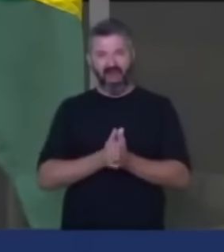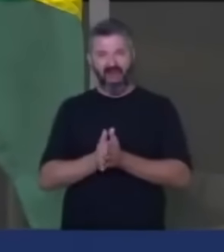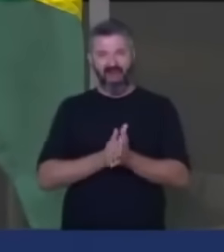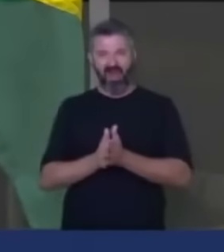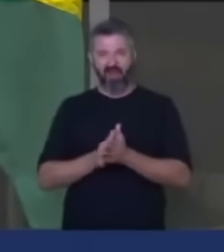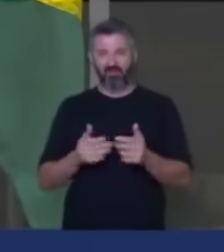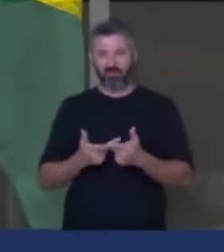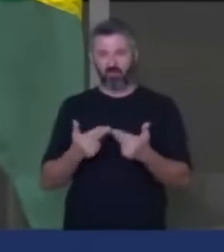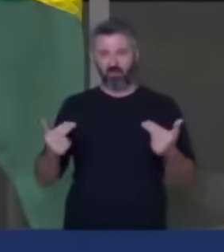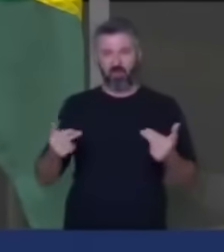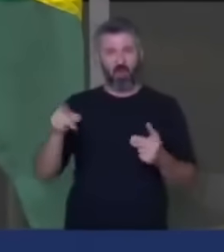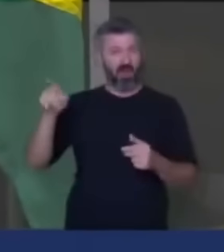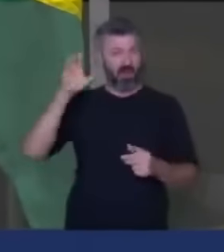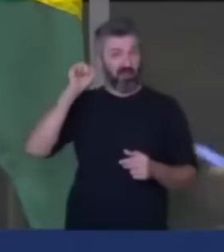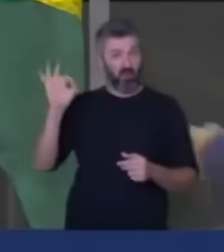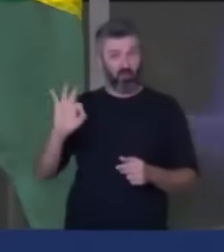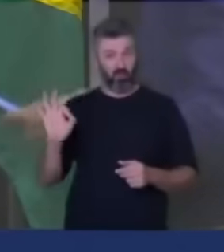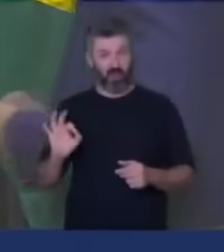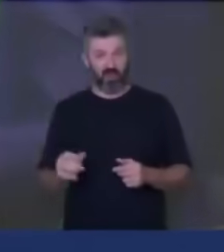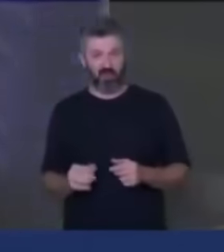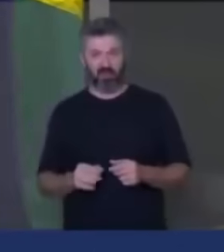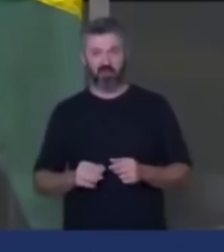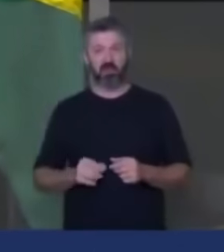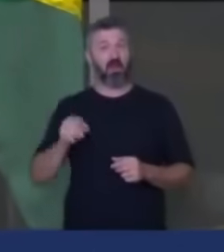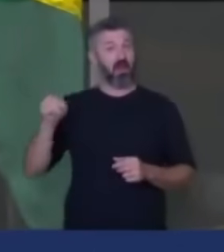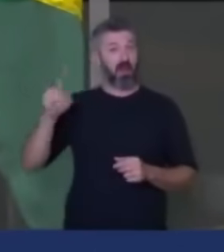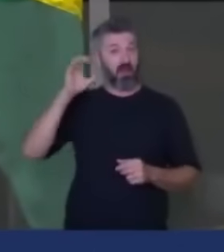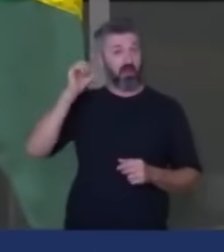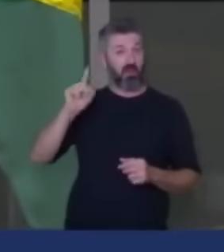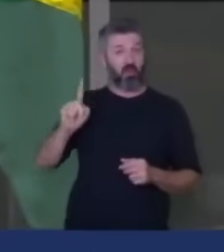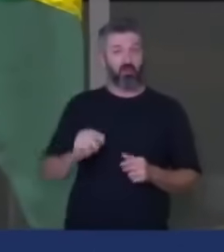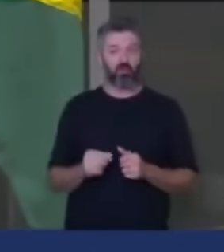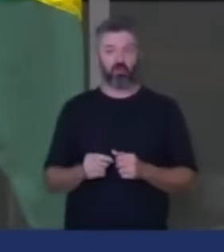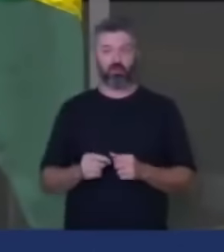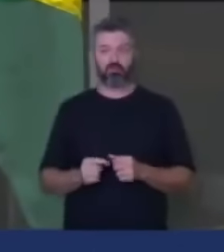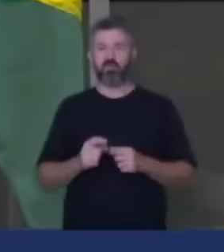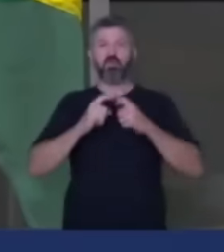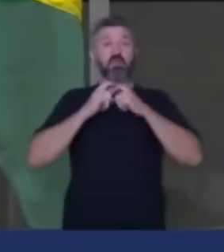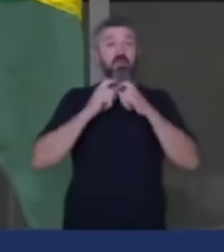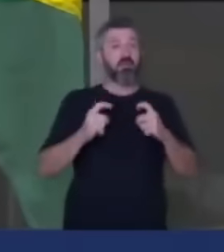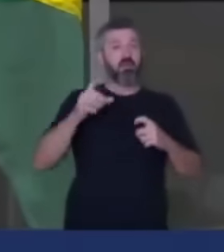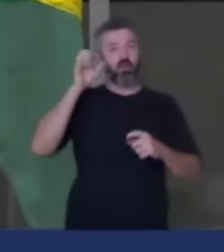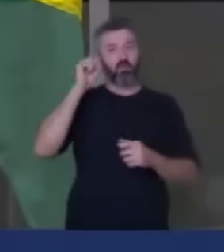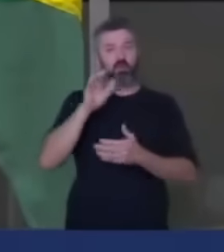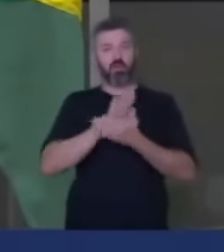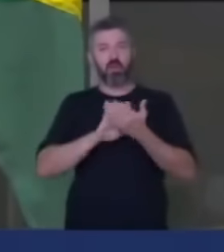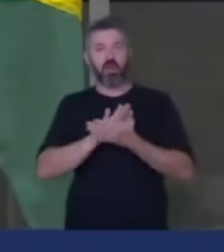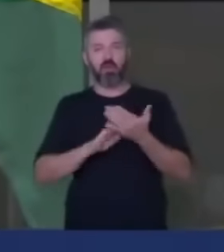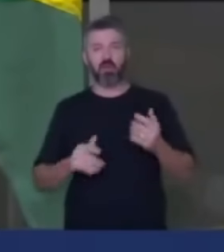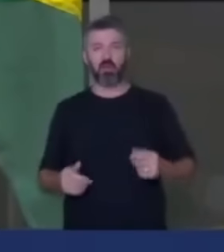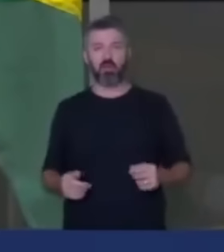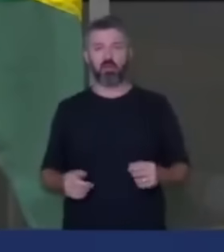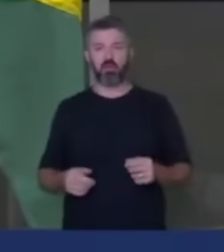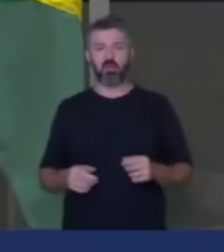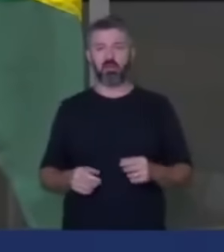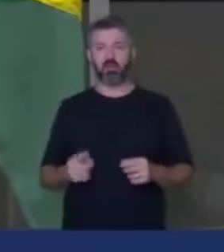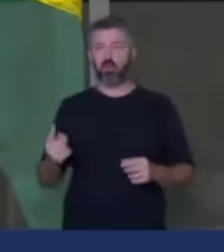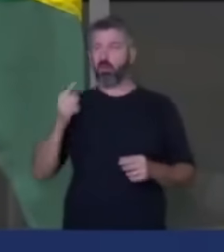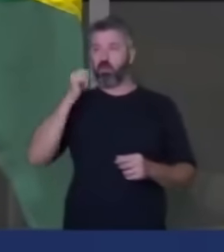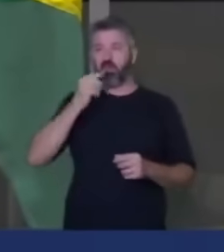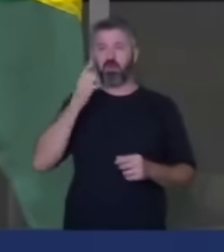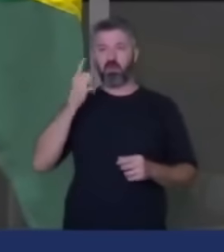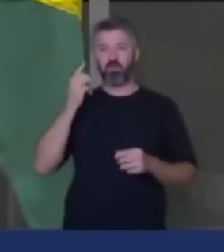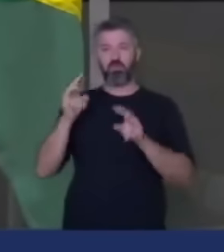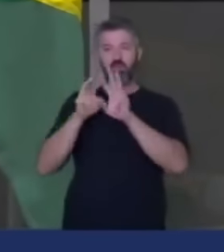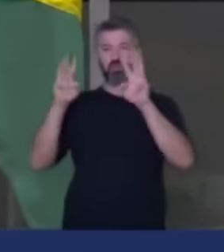algo que ela nem ouviu ela não ouviu ninguém ouviu Aí é deputada vai em site